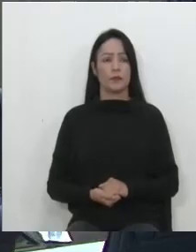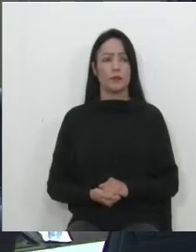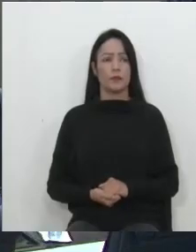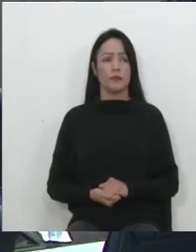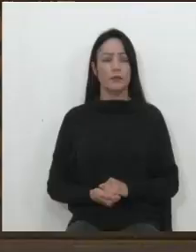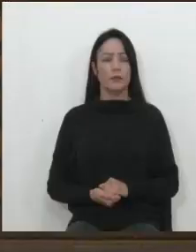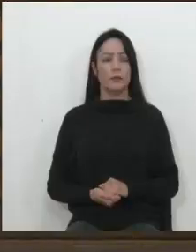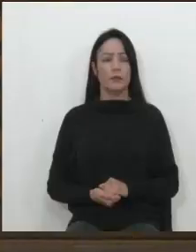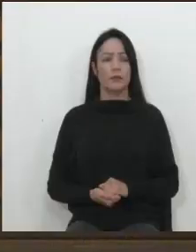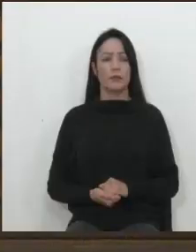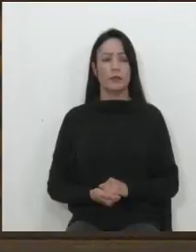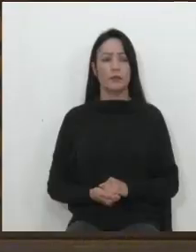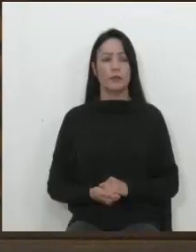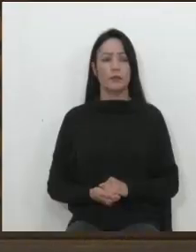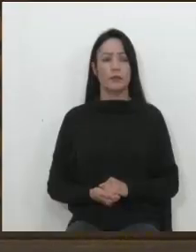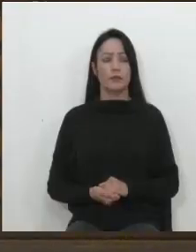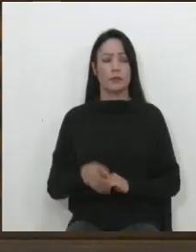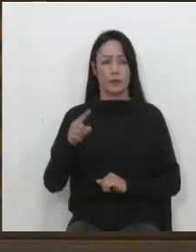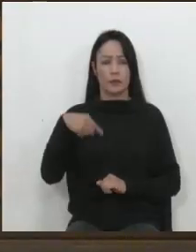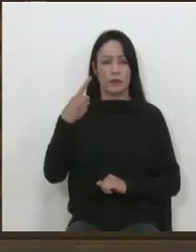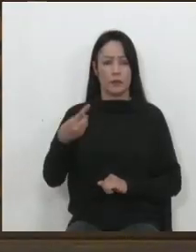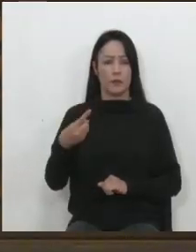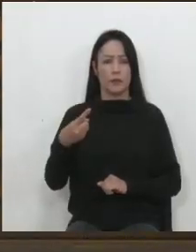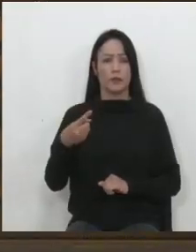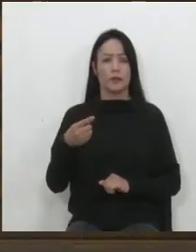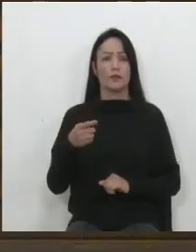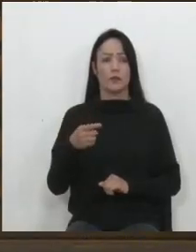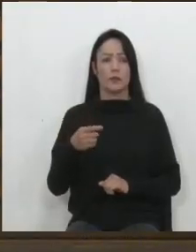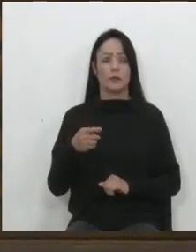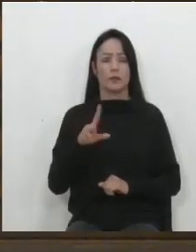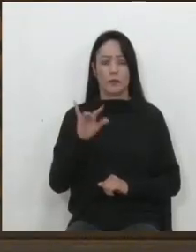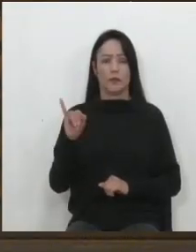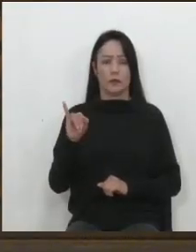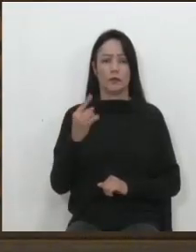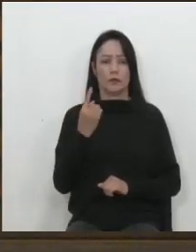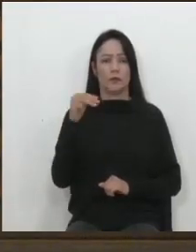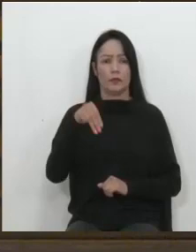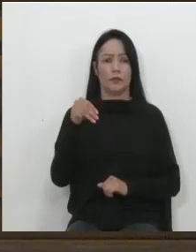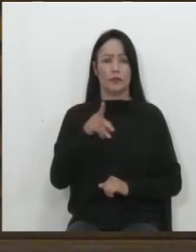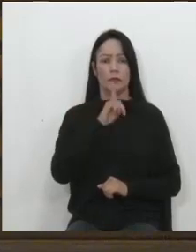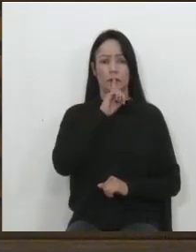Momento oportuno, vereador, já faremos um minuto de silêncio.